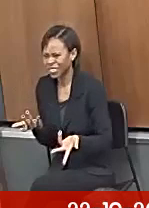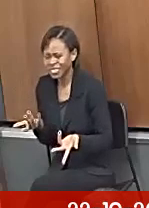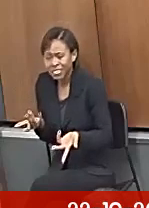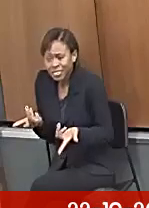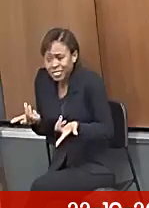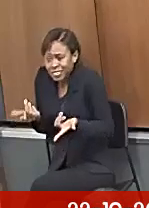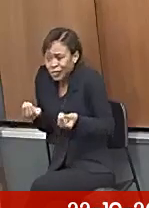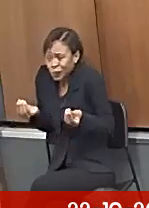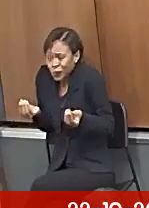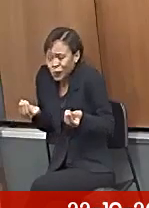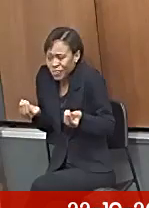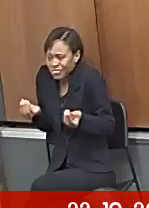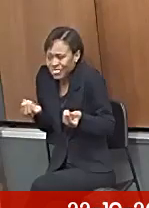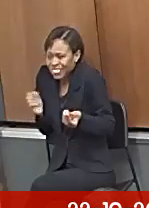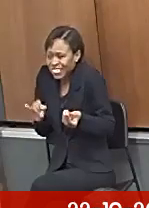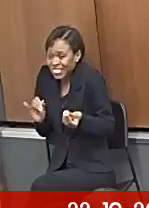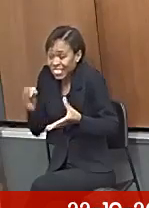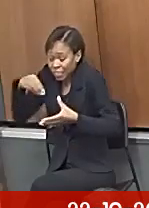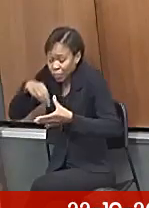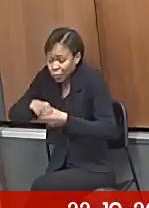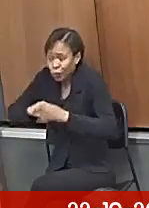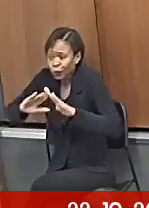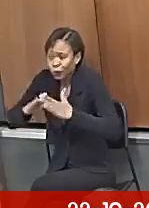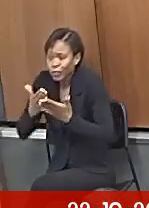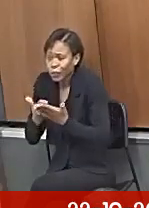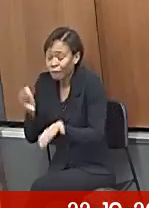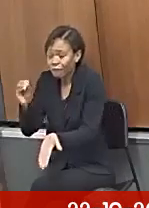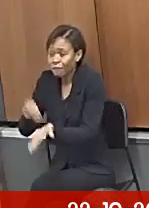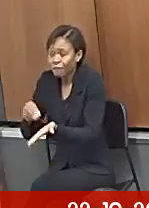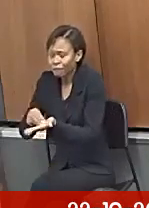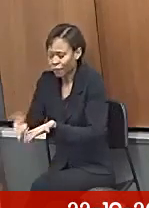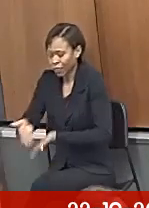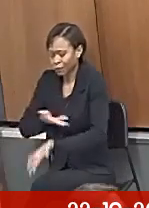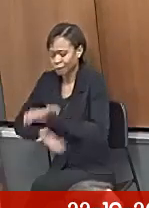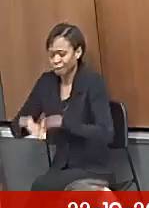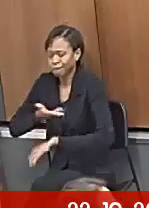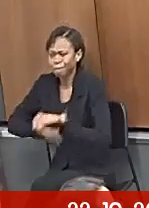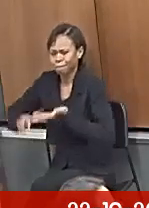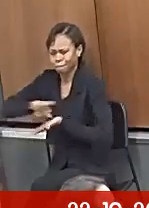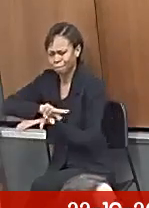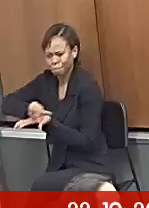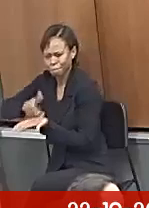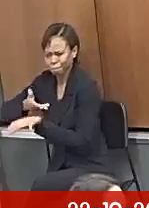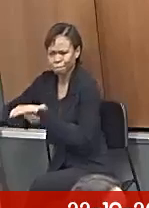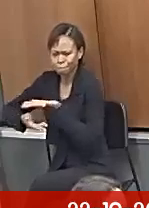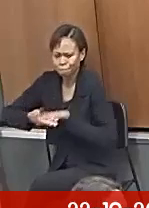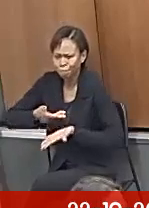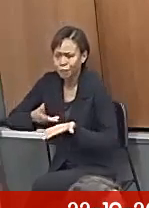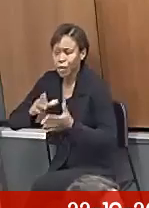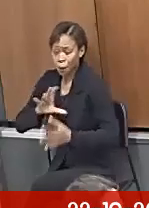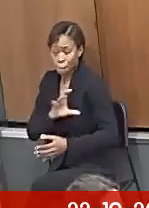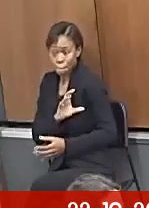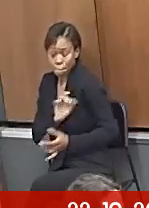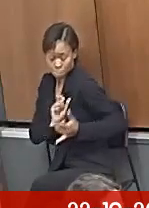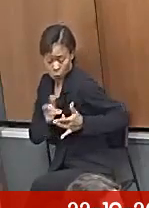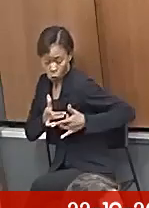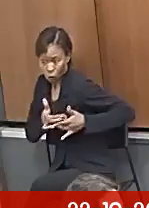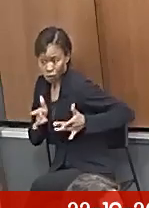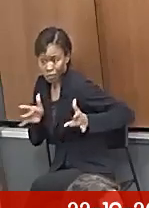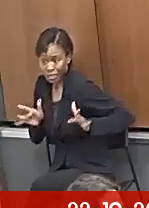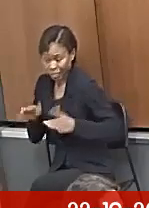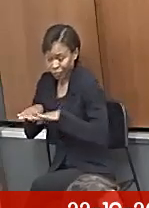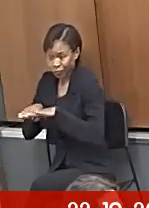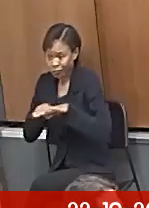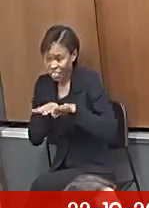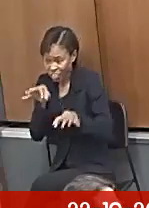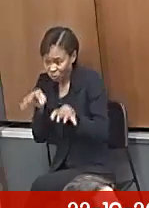não impregnar o cotidiano da escola de uma convivência diversa e plural. Compaixão, igualdade e justiça não são objetivos finais,